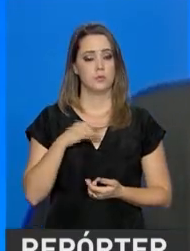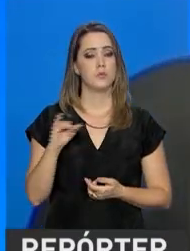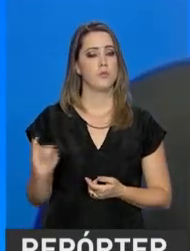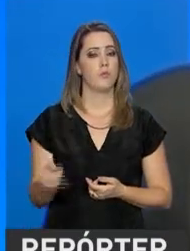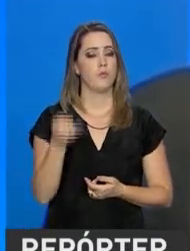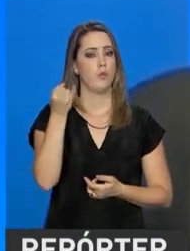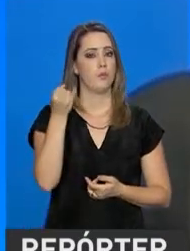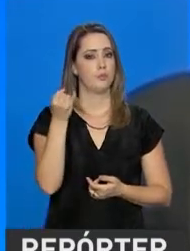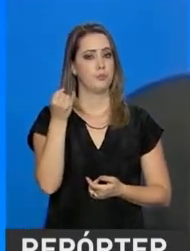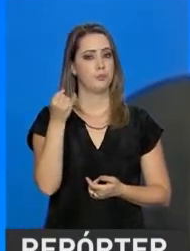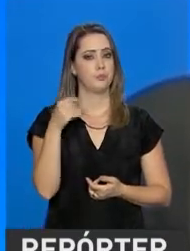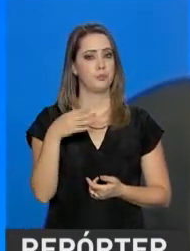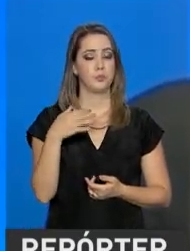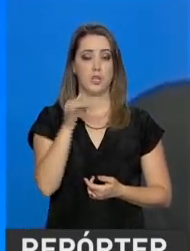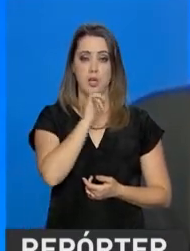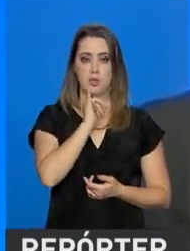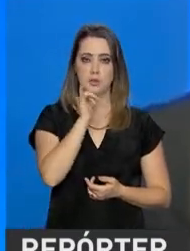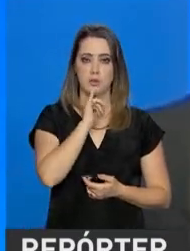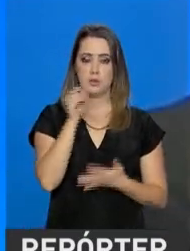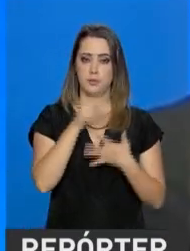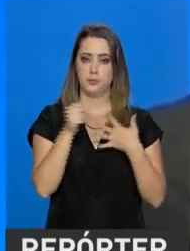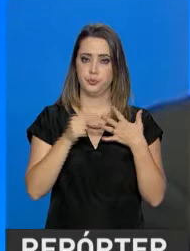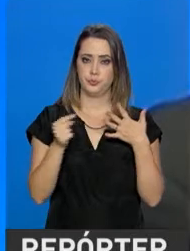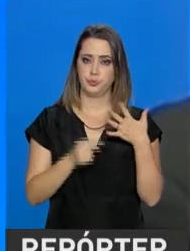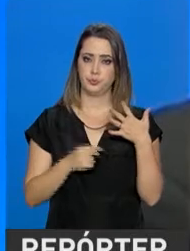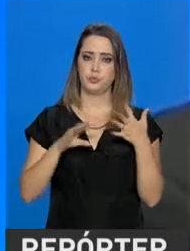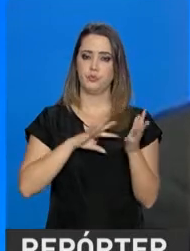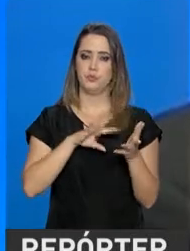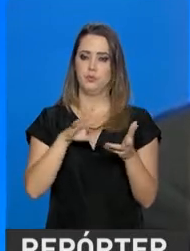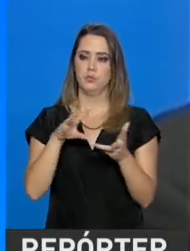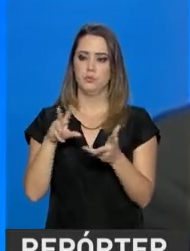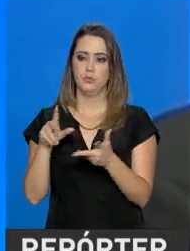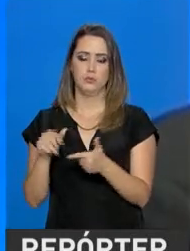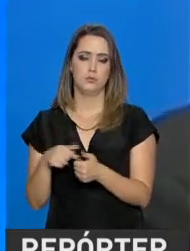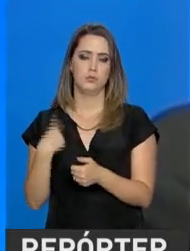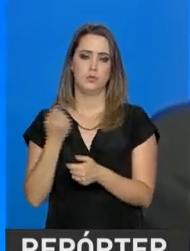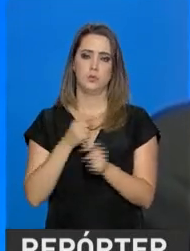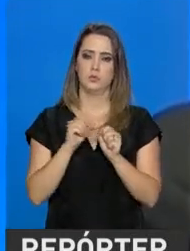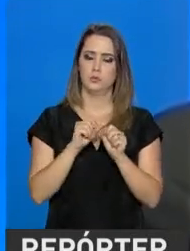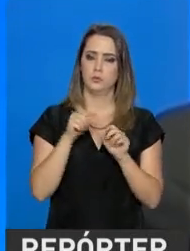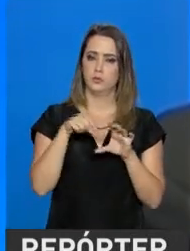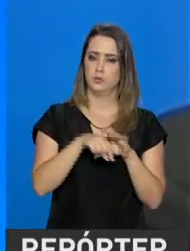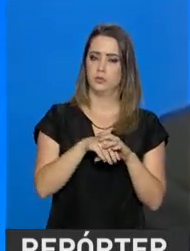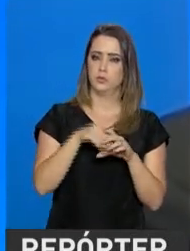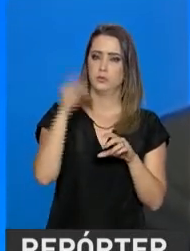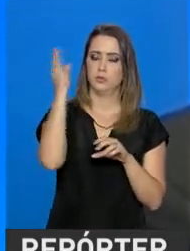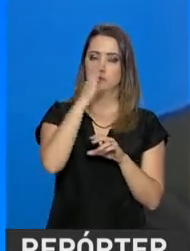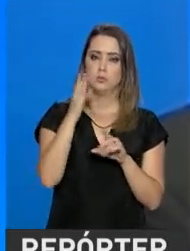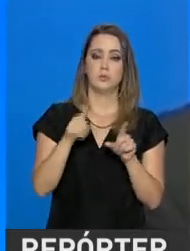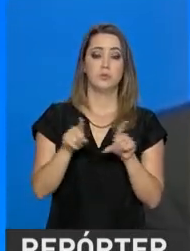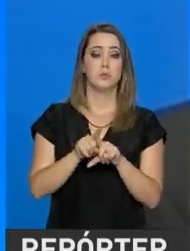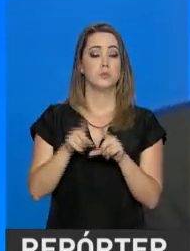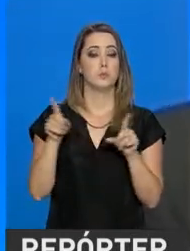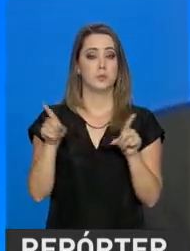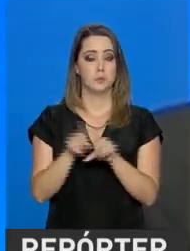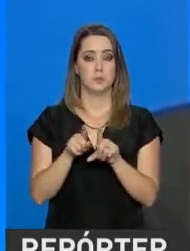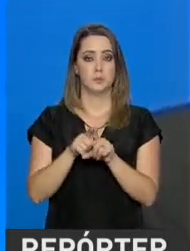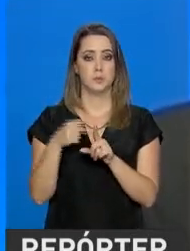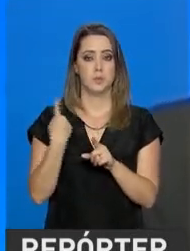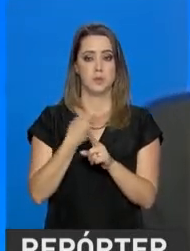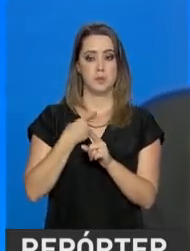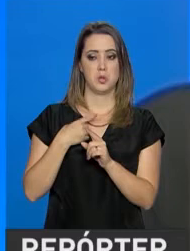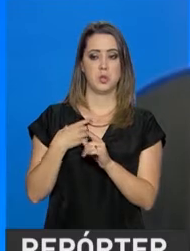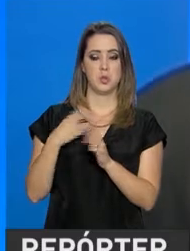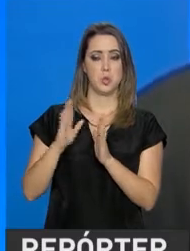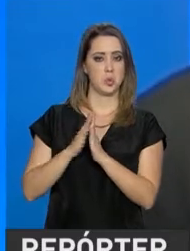de exemplo e ficar para o exterior aquilo que estamos fazendo no brasil mas não apenas para digamos assim nos aplaudiram